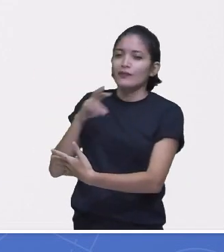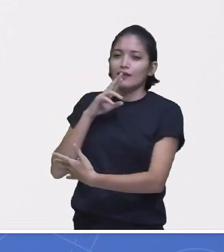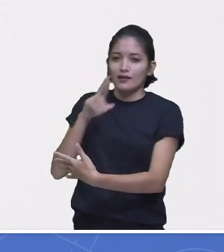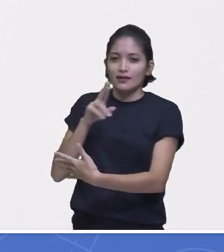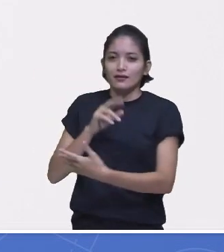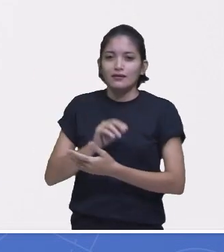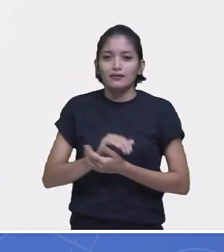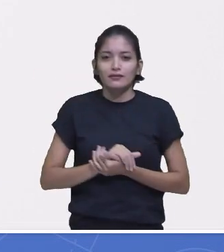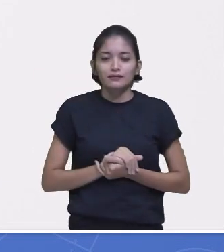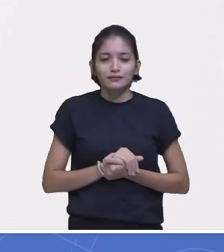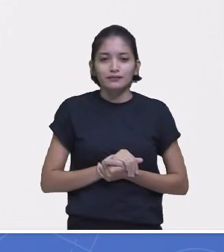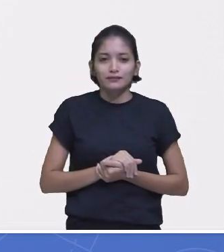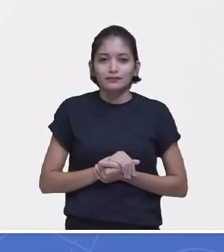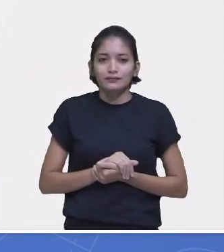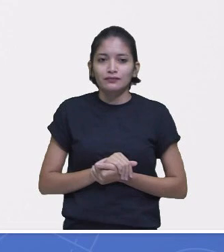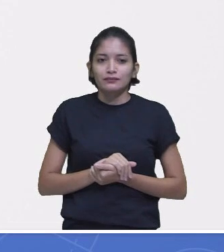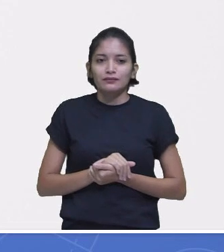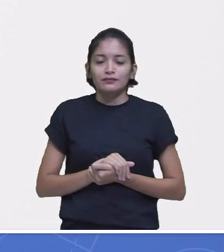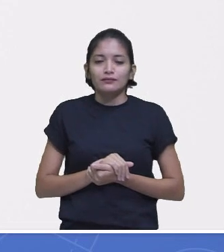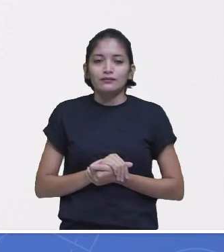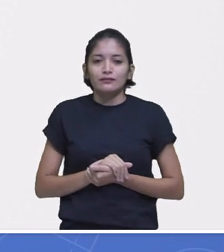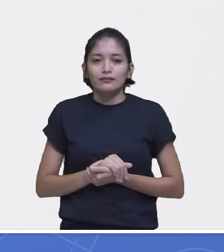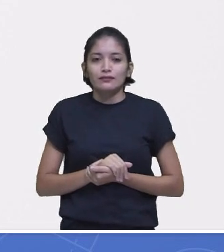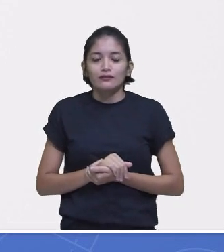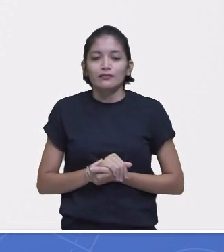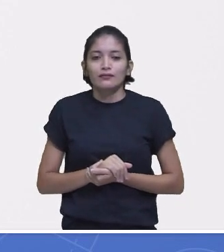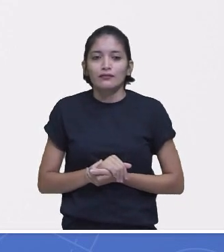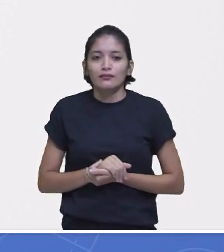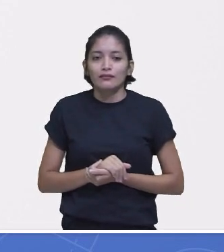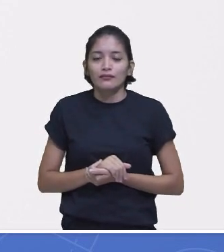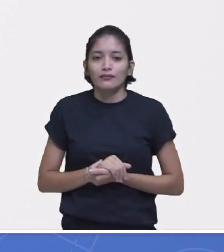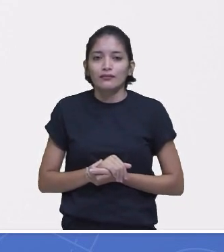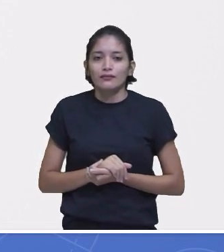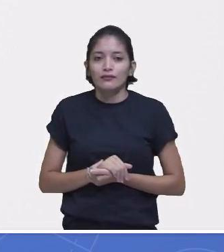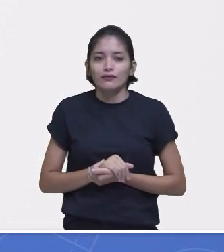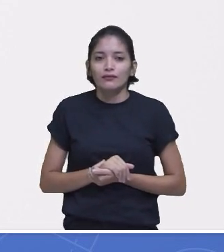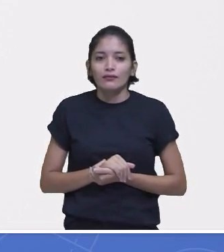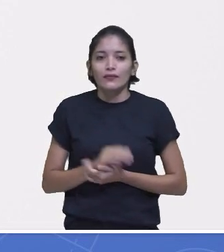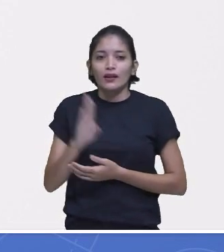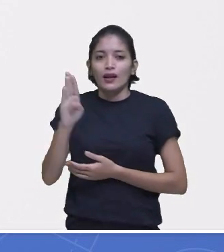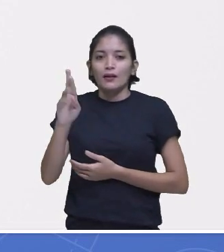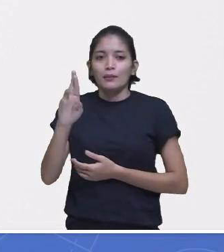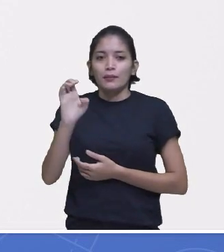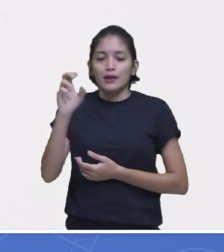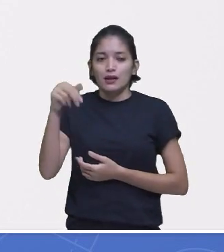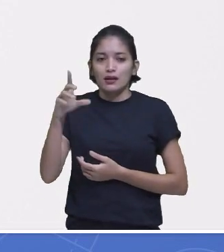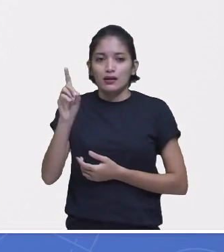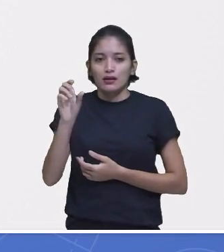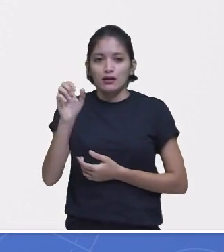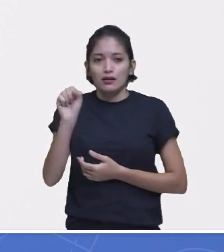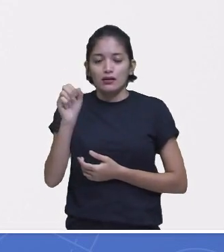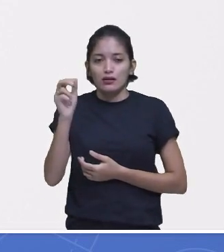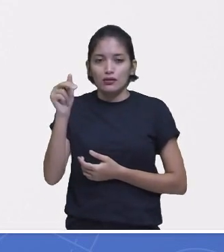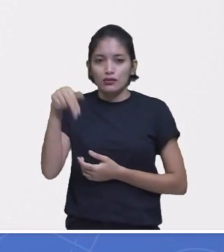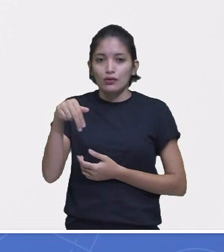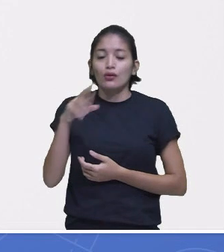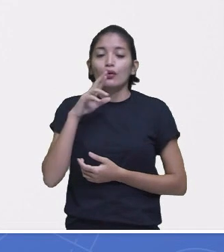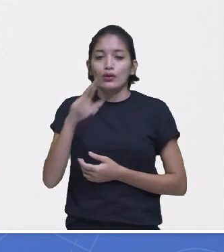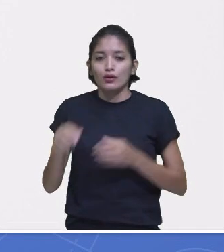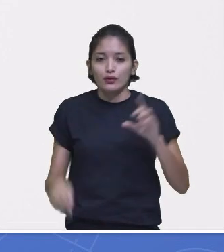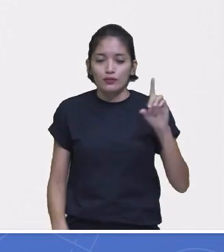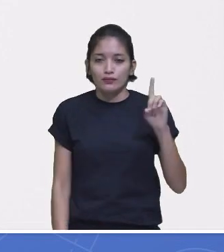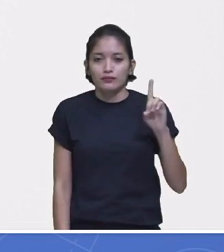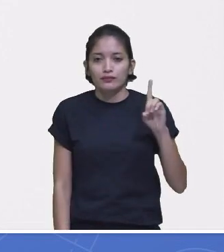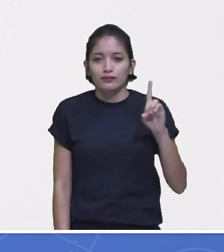de vocês. Bom, aqui nós temos a alternativa D, com o Brand, né?